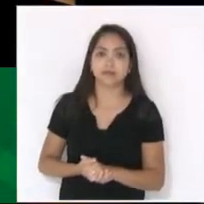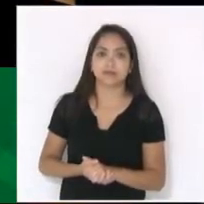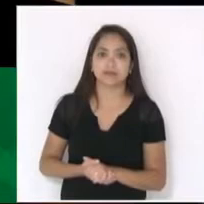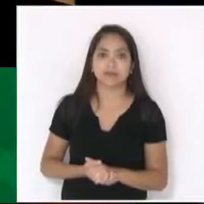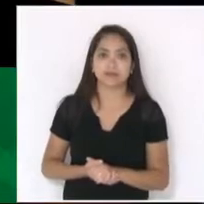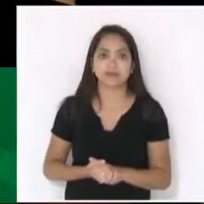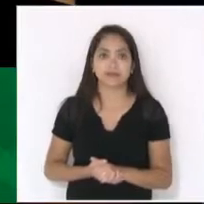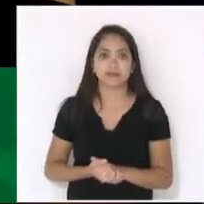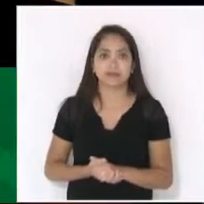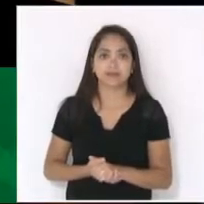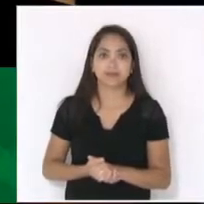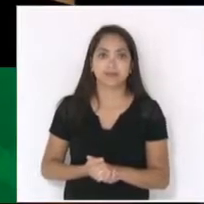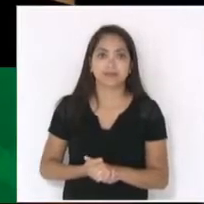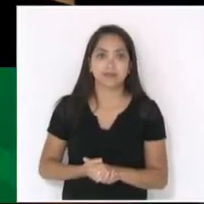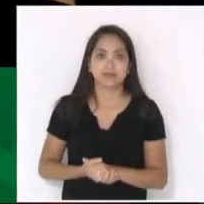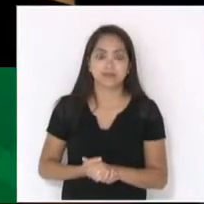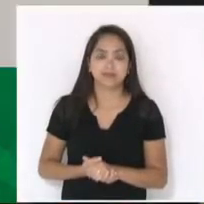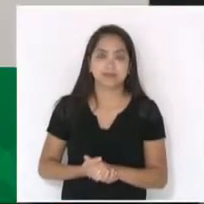o